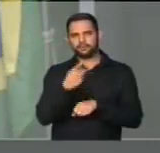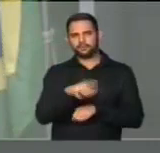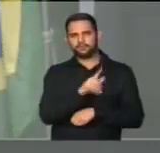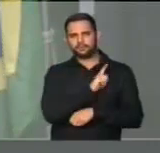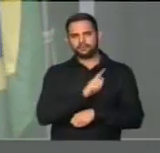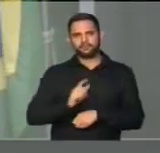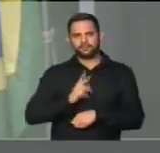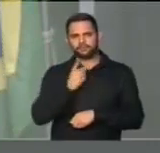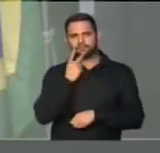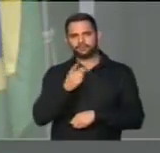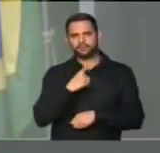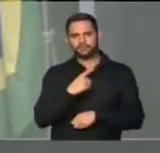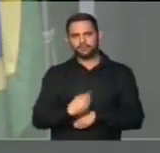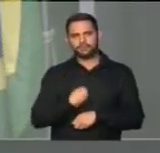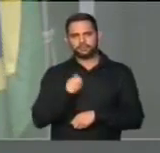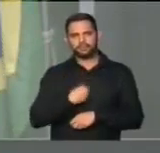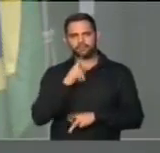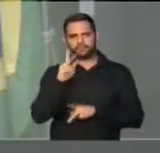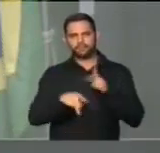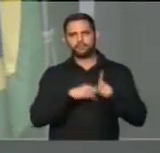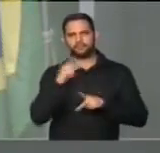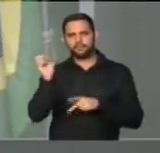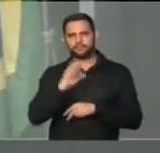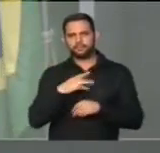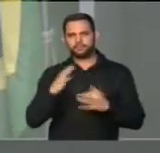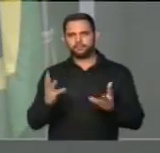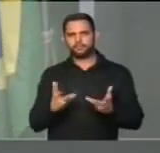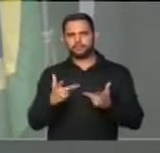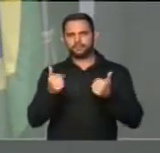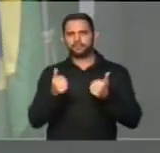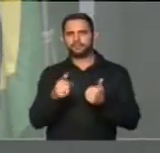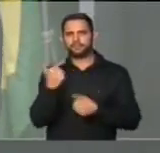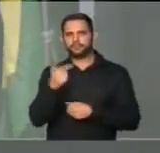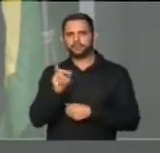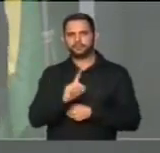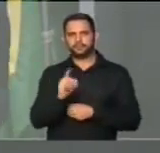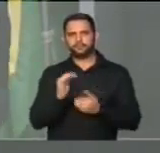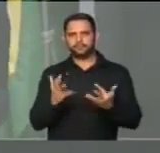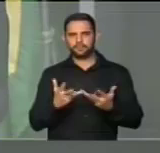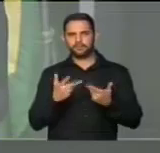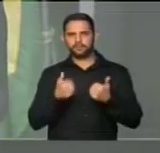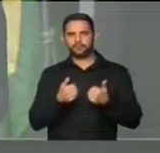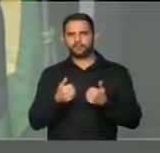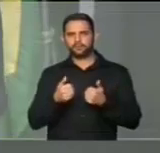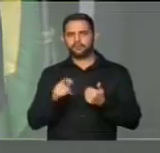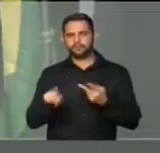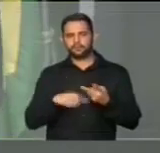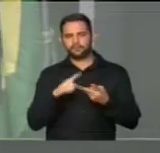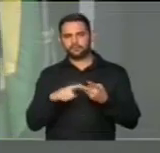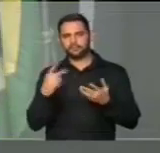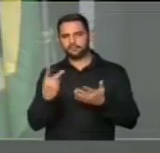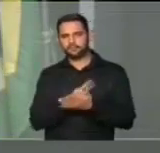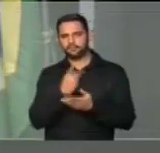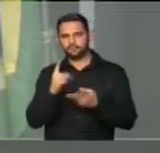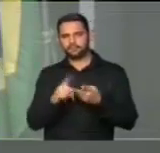governo dizer que a vida do povo brasileiro melhorou. Ela não melhorou, e contra fatos